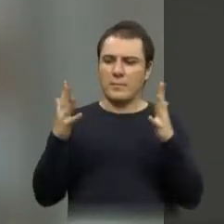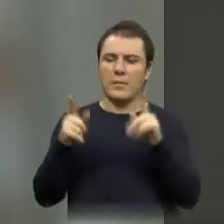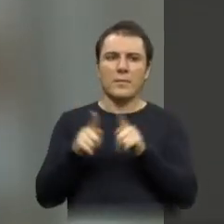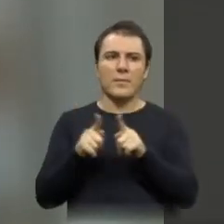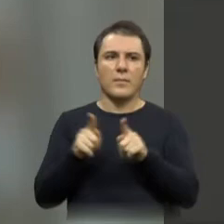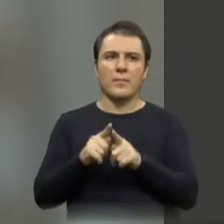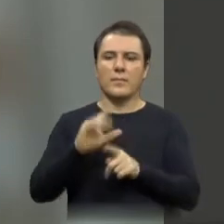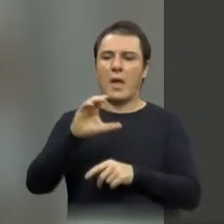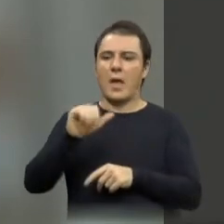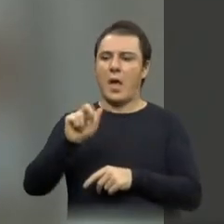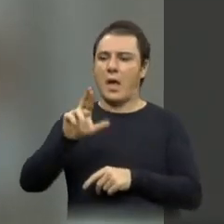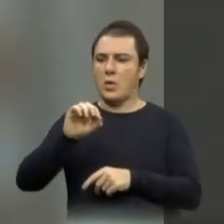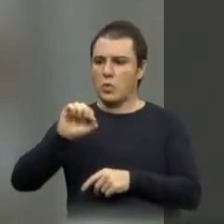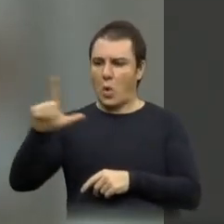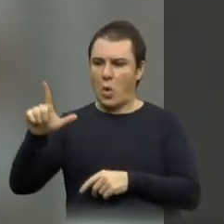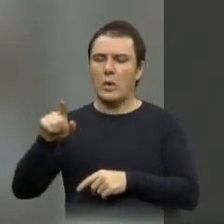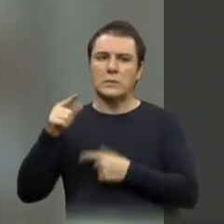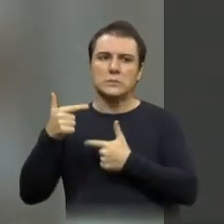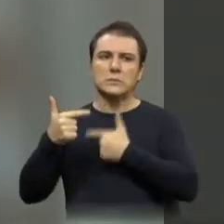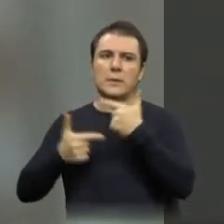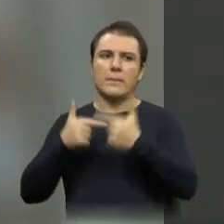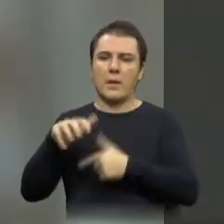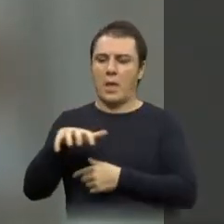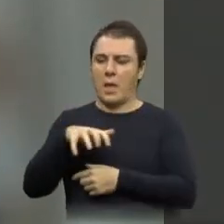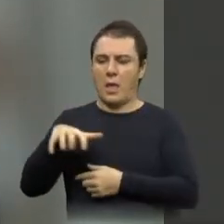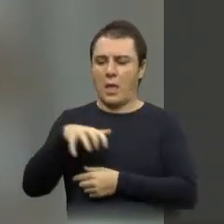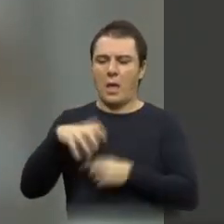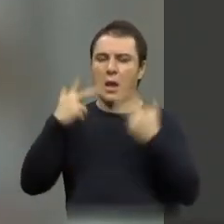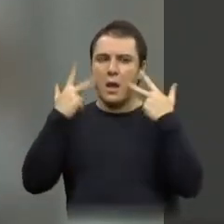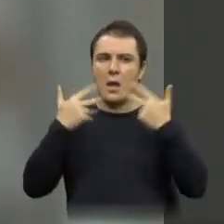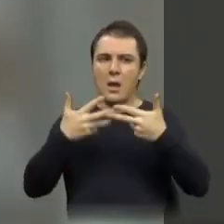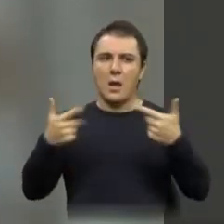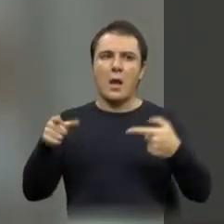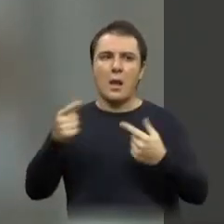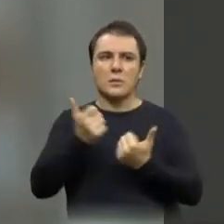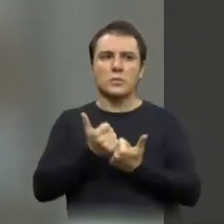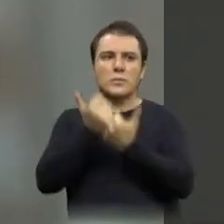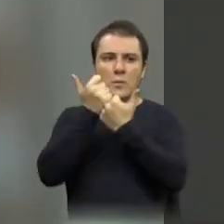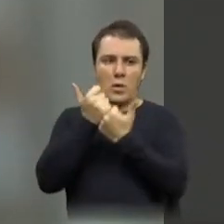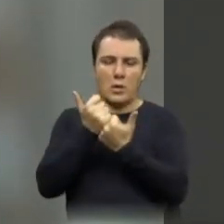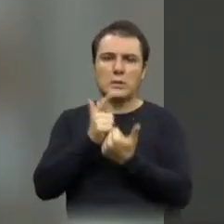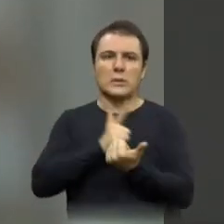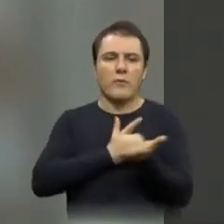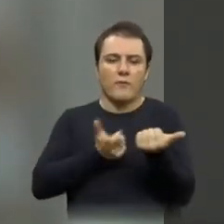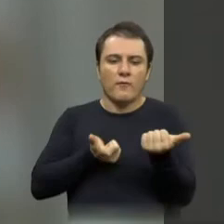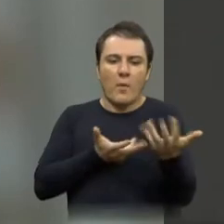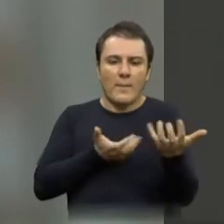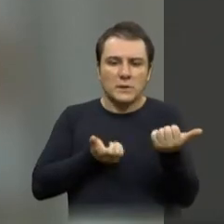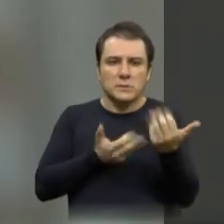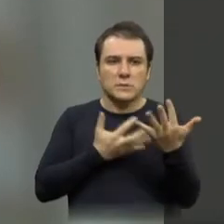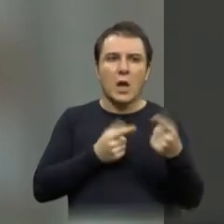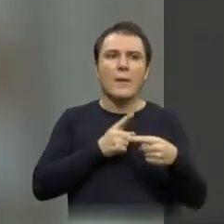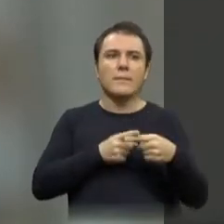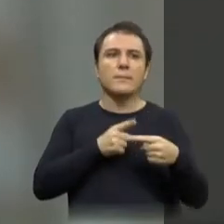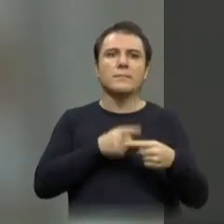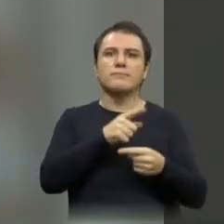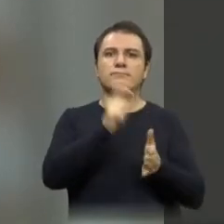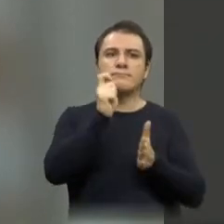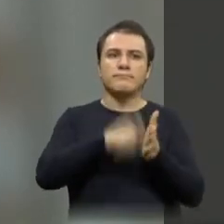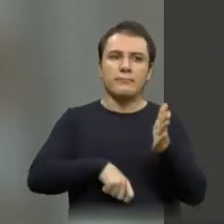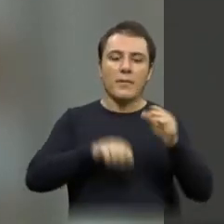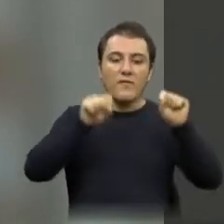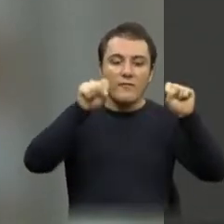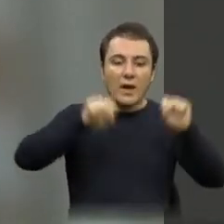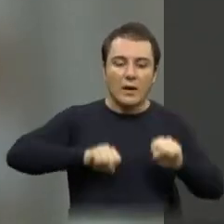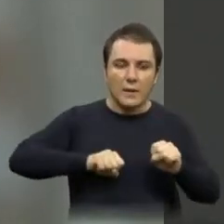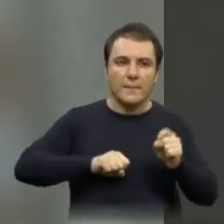coordenadora Carol Galvão, do bem-estar animal, que deu todo o suporte à distância de informações para que a ocorrência pudesse resultar no